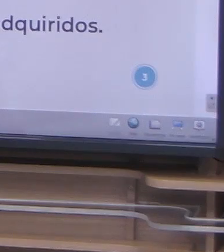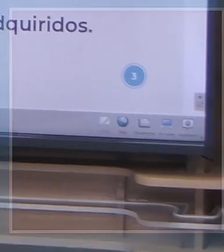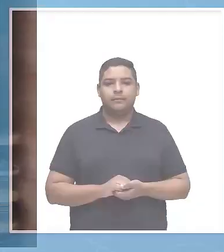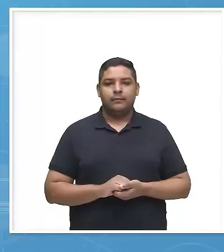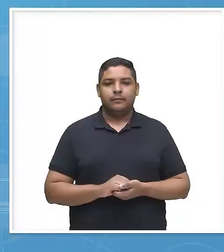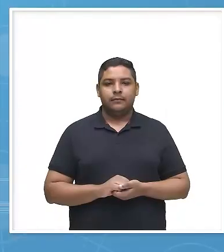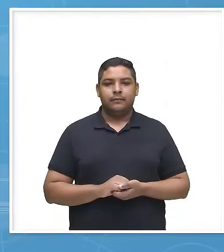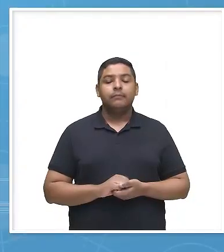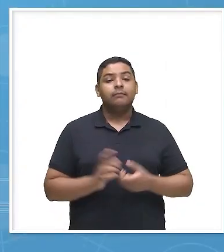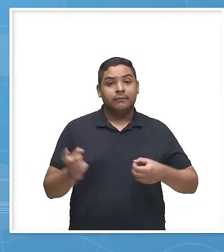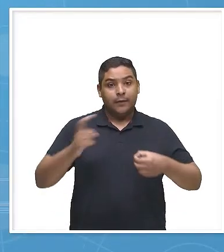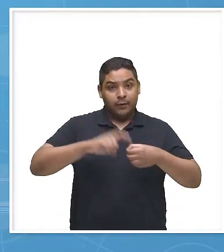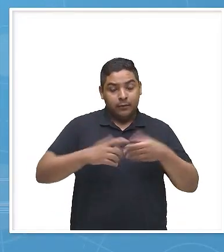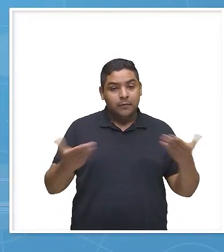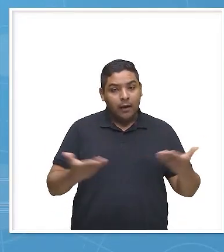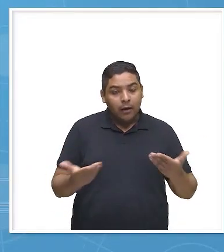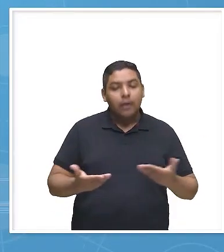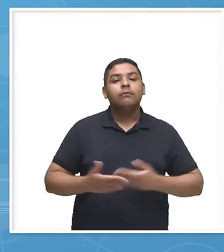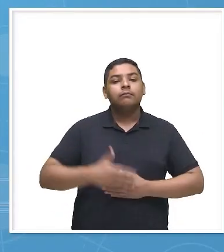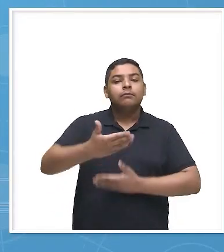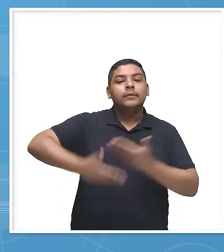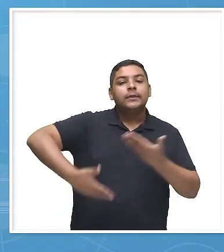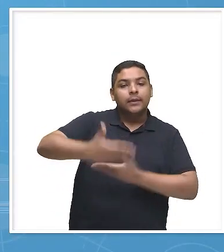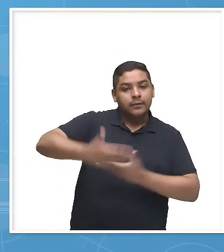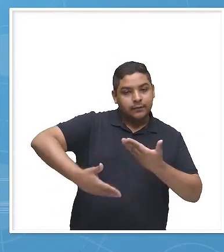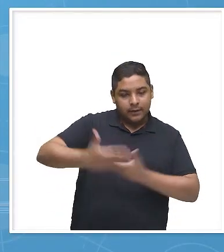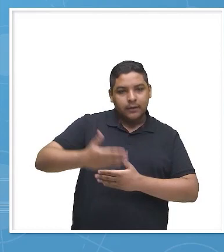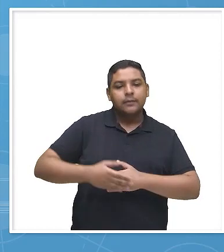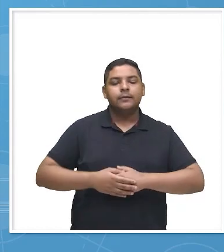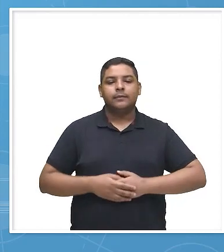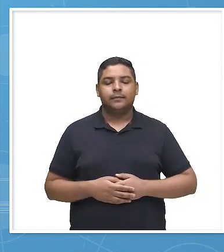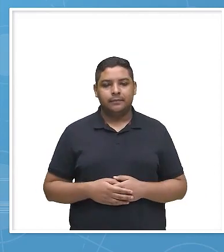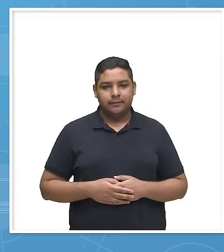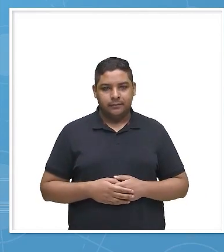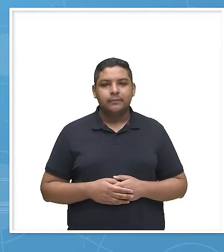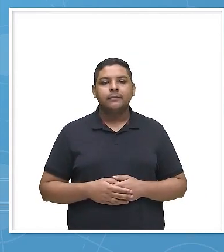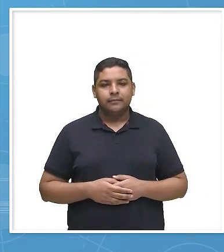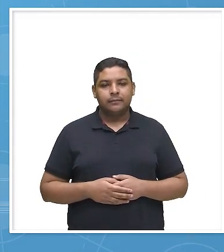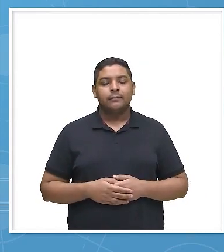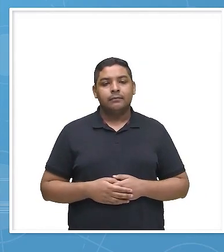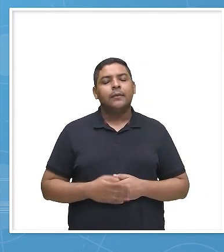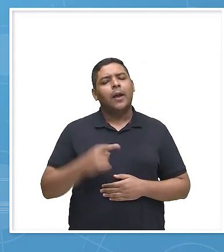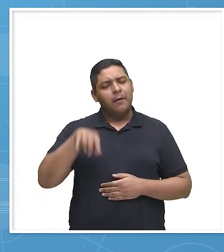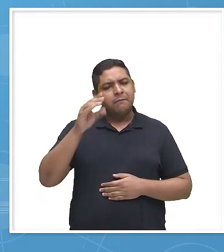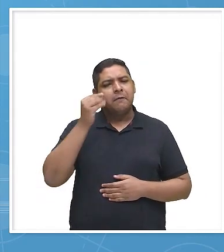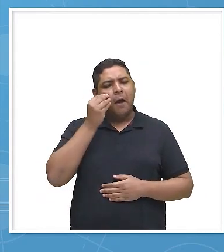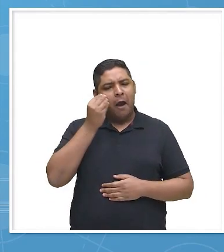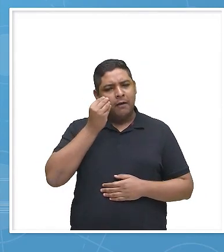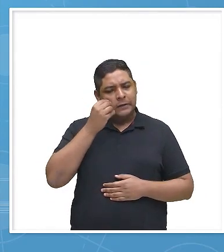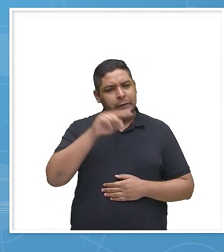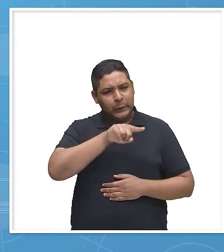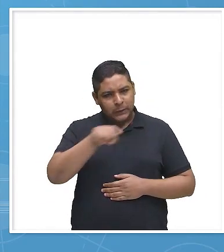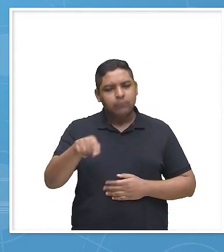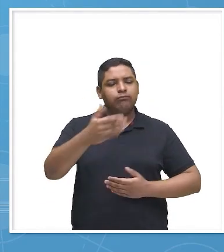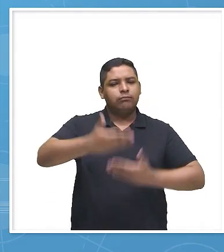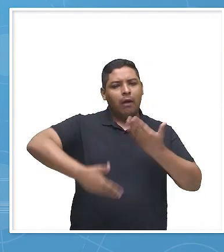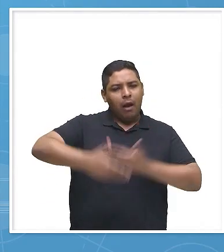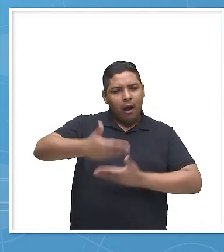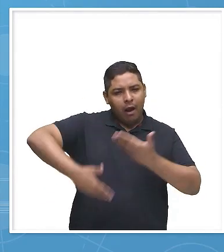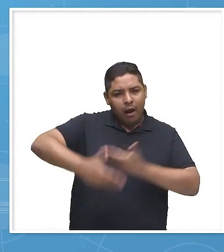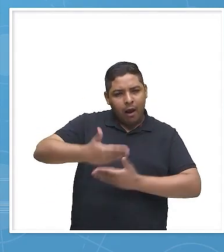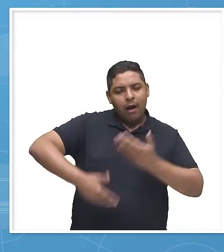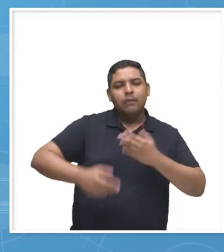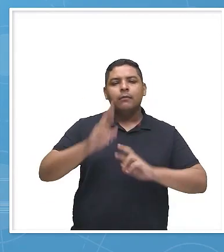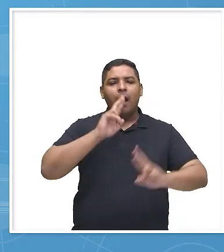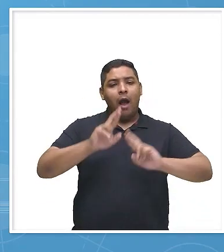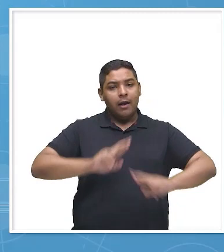Voltamos aqui, gente, com a interatividade. Estou gostando da participação de vocês, estou vendo que vocês estão inteirados aqui. E isso deixa o professor de vocês